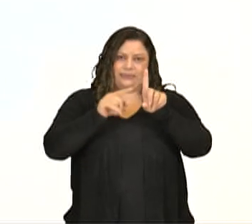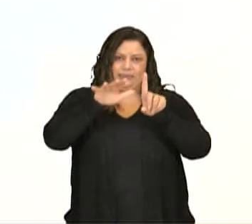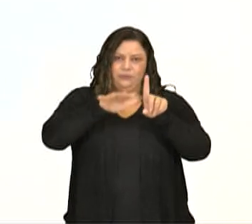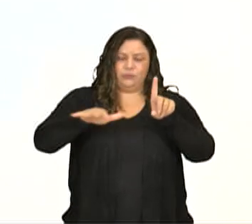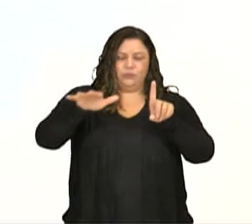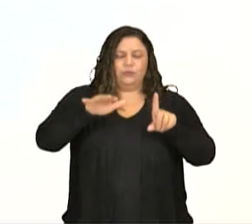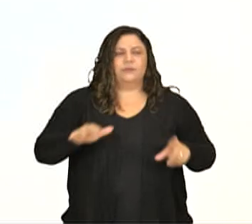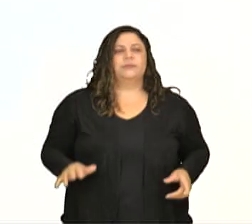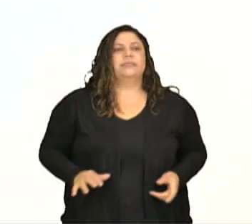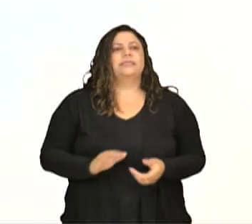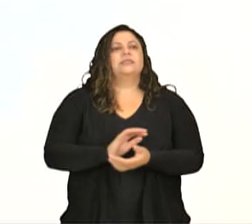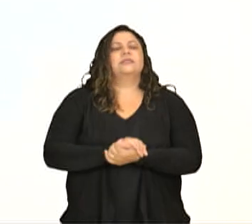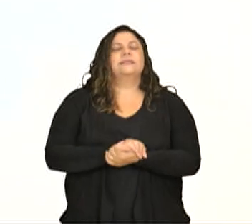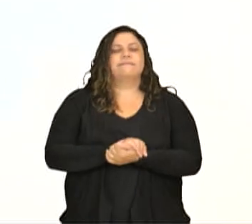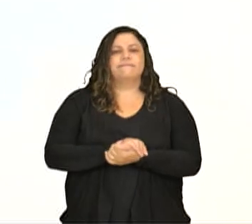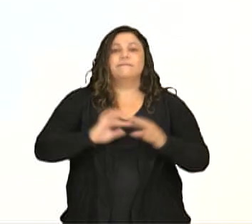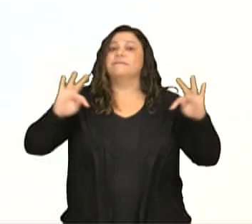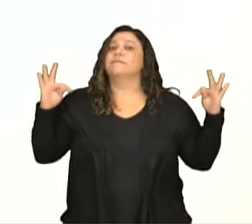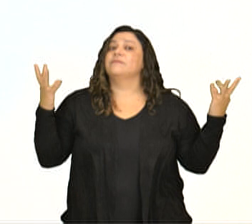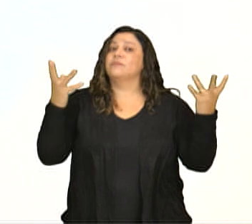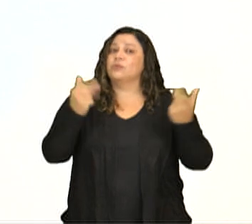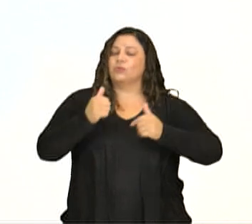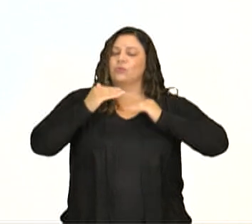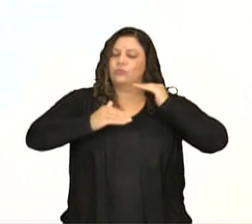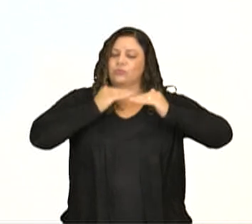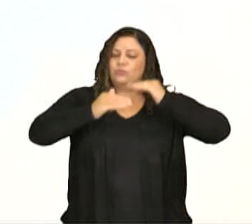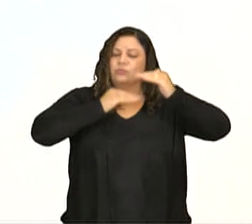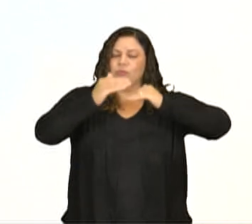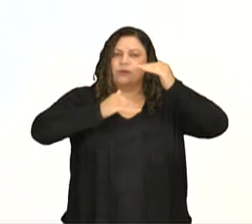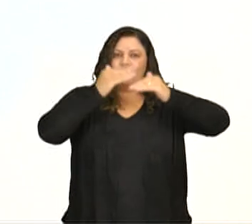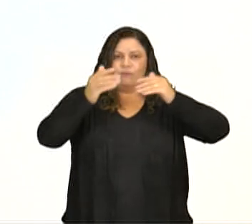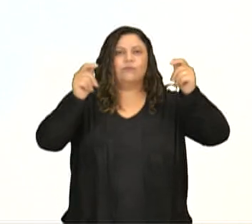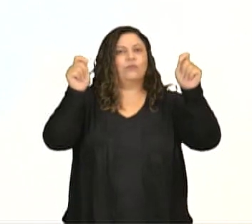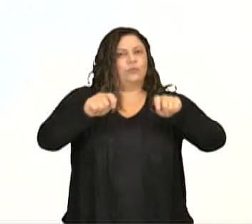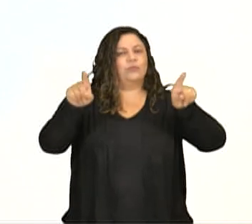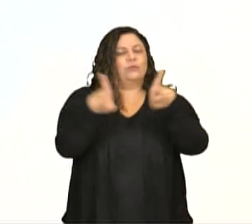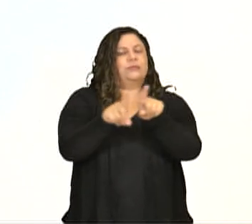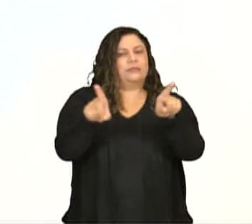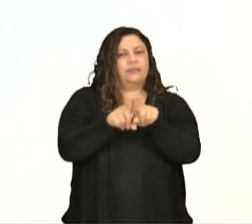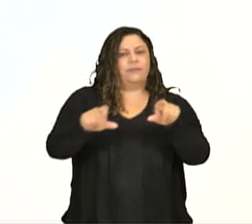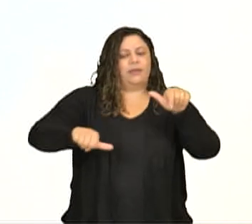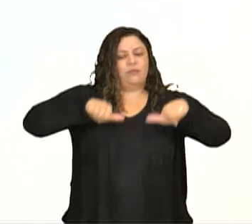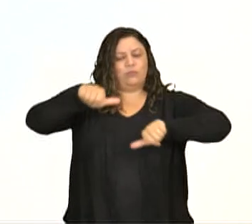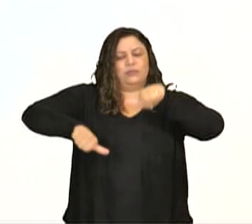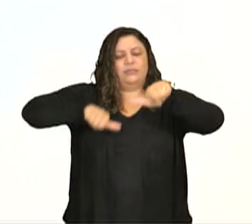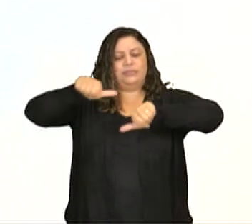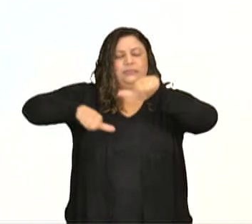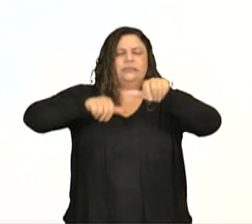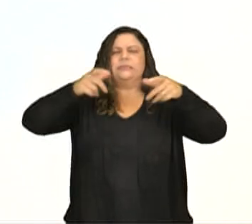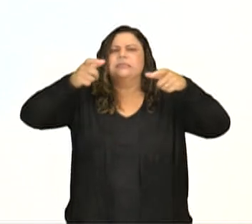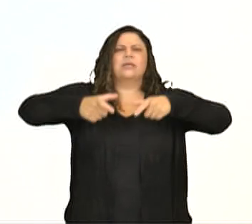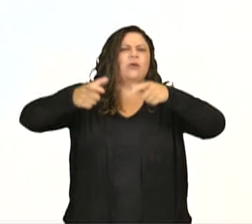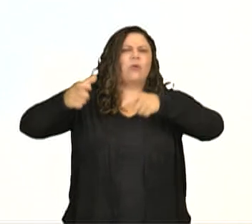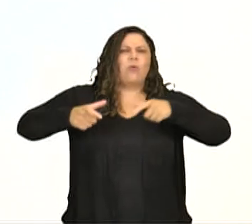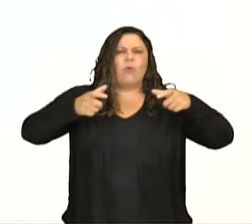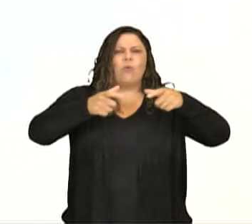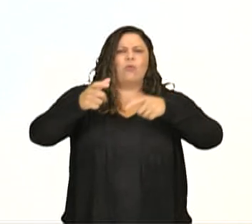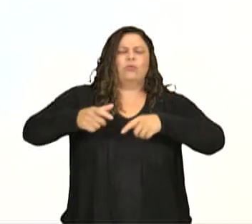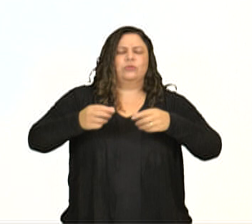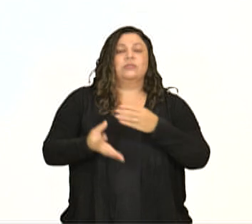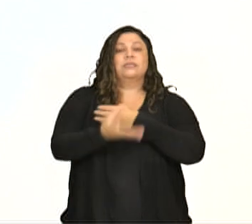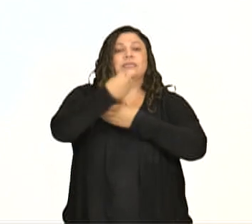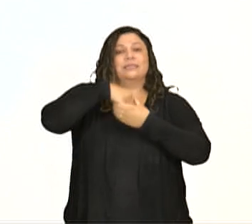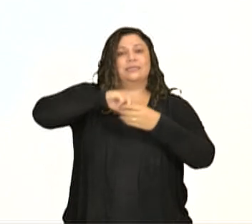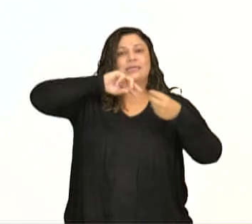ambiente. Todos os seres evoluem, tá? Então, eles sofrem modificações. Onde que tem essa modificação? No seu material